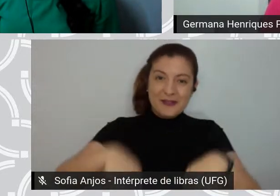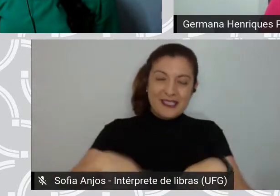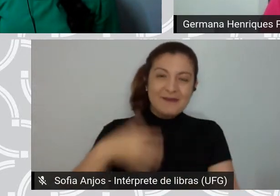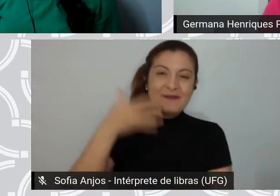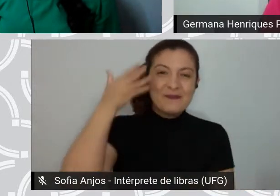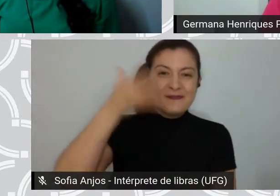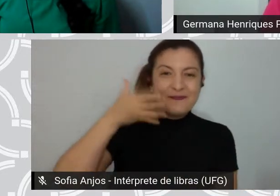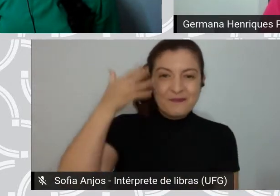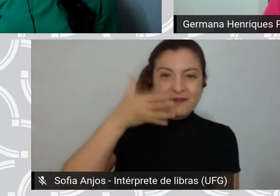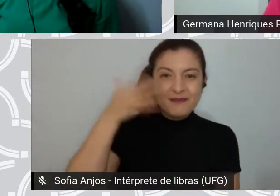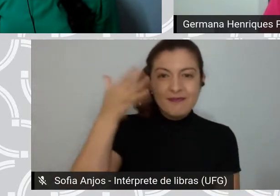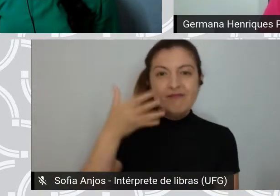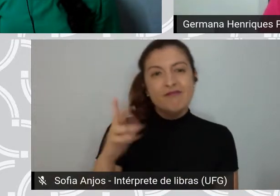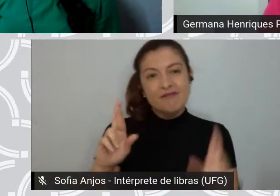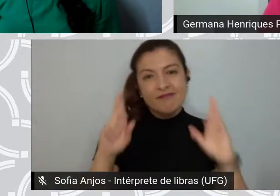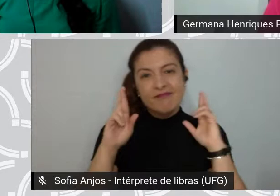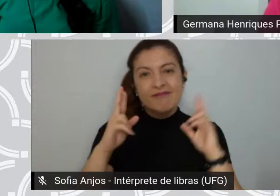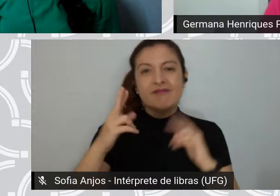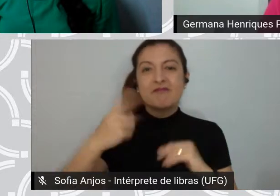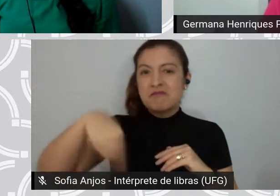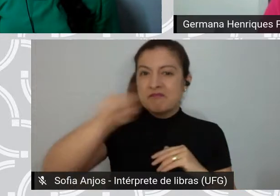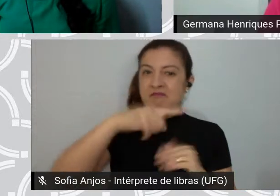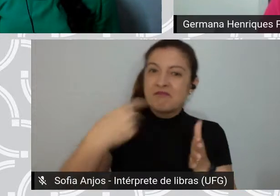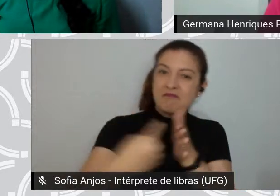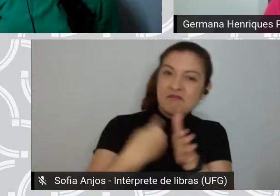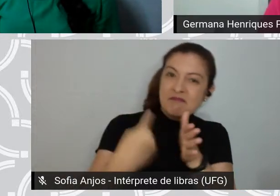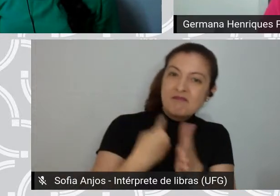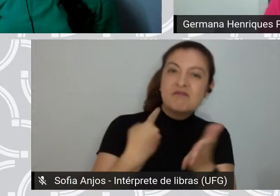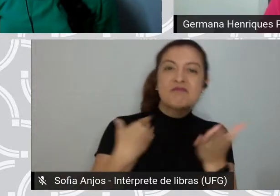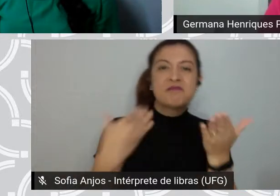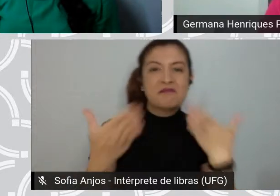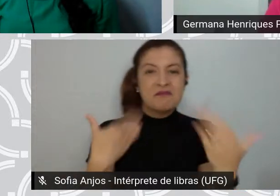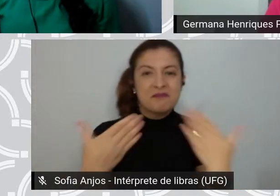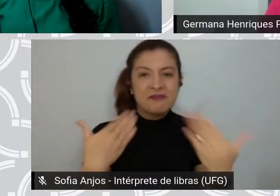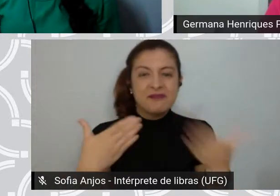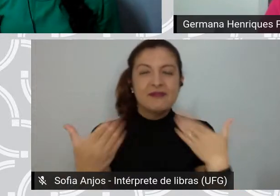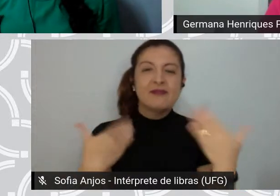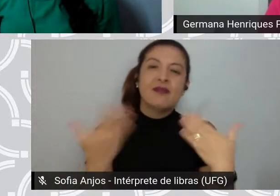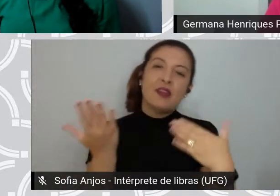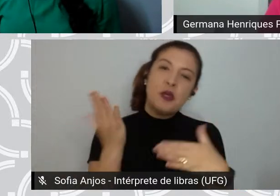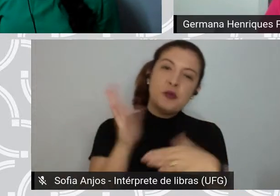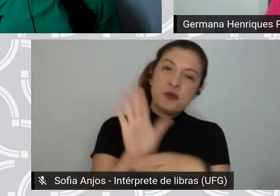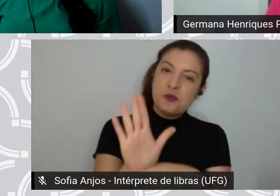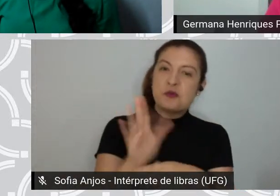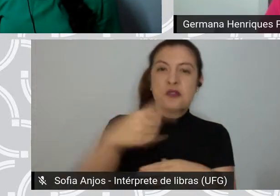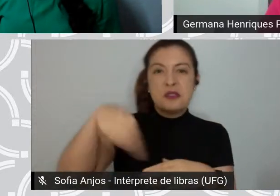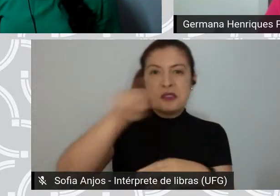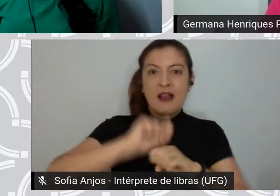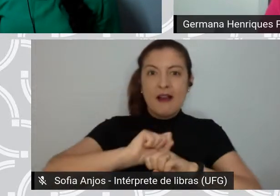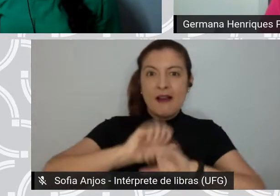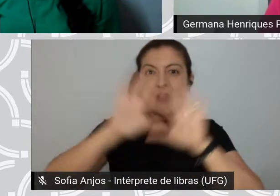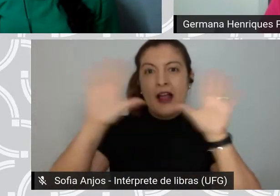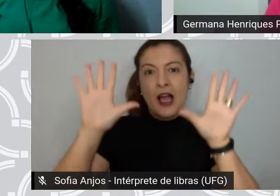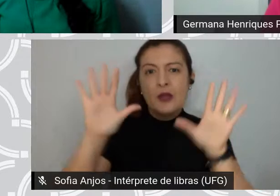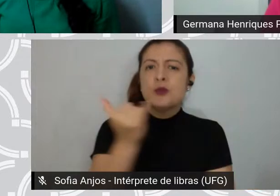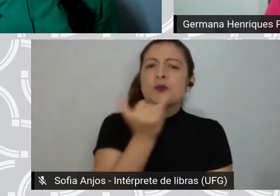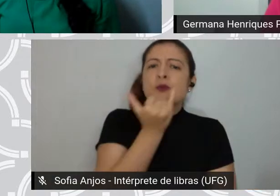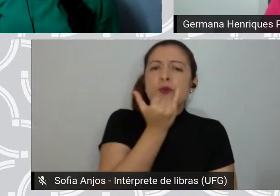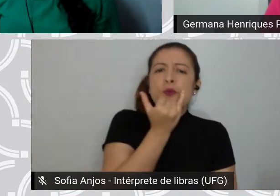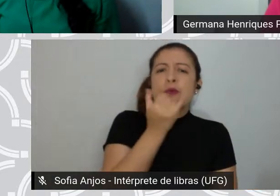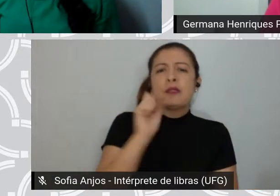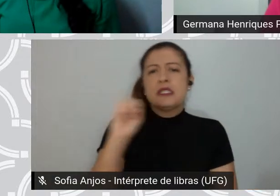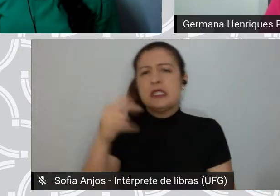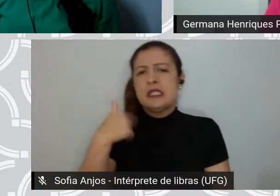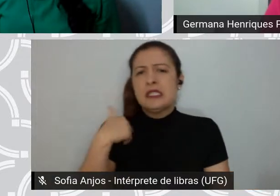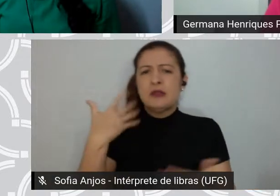talvez o que eu acabei de falar. Peço desculpas por qualquer tipo de atropelo que eu tenha feito aqui, mas